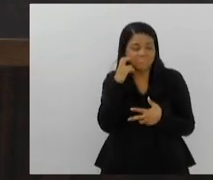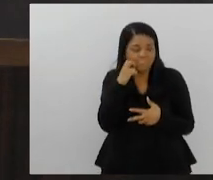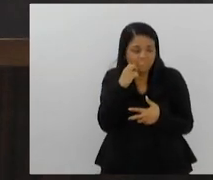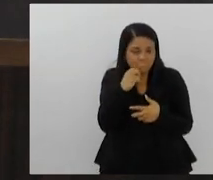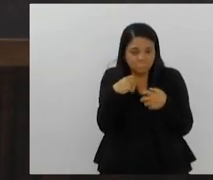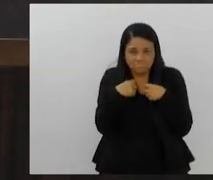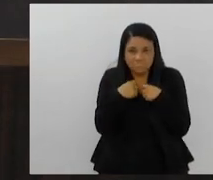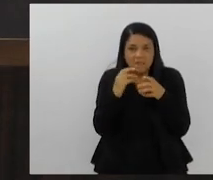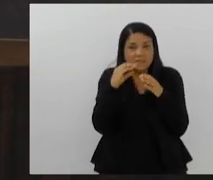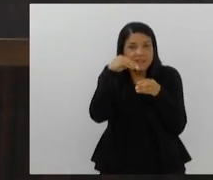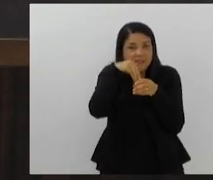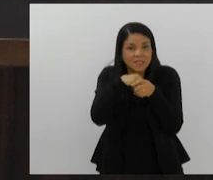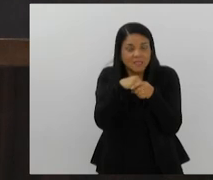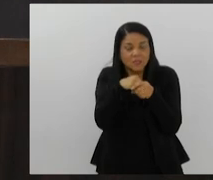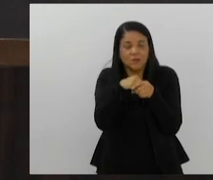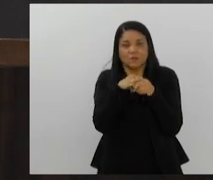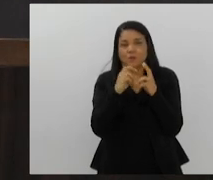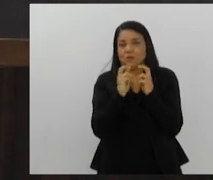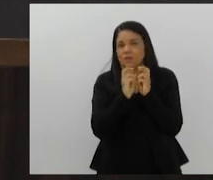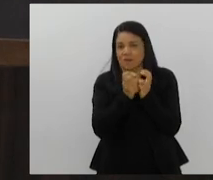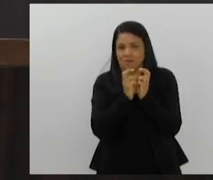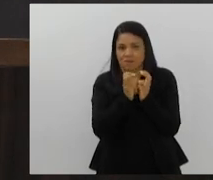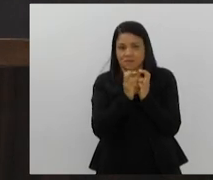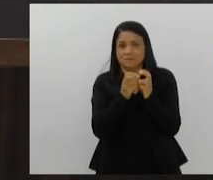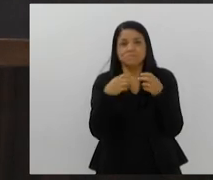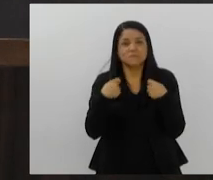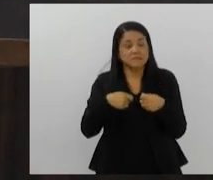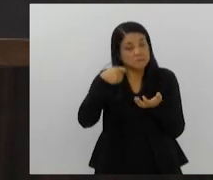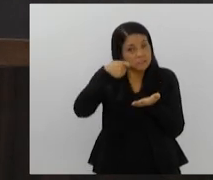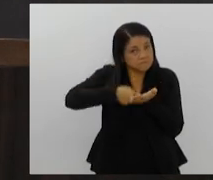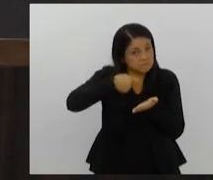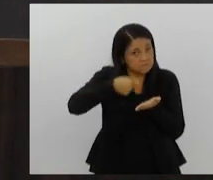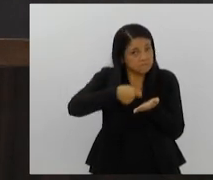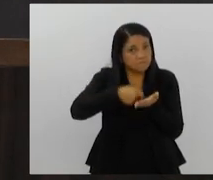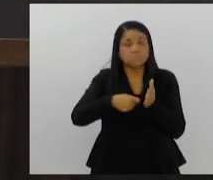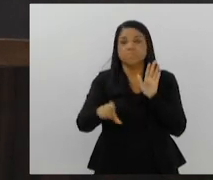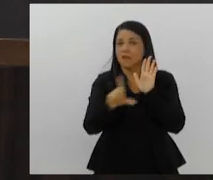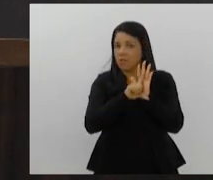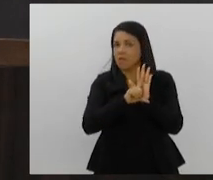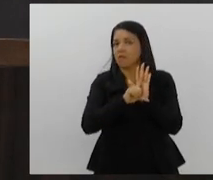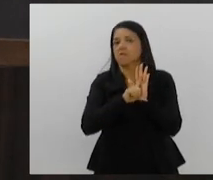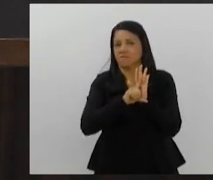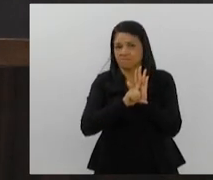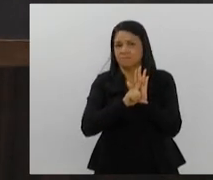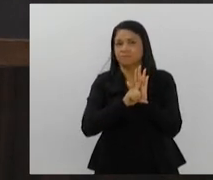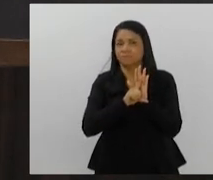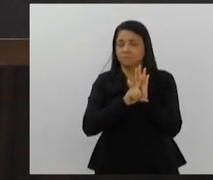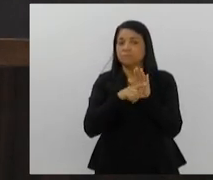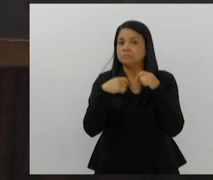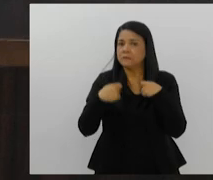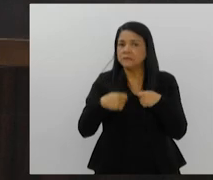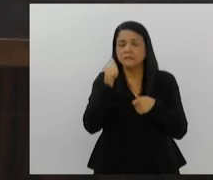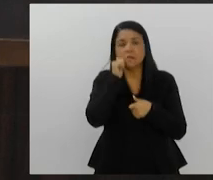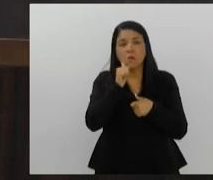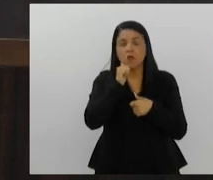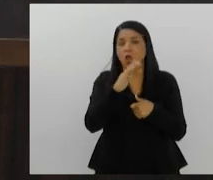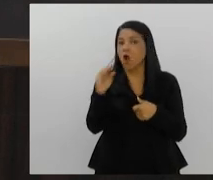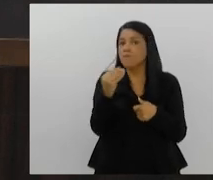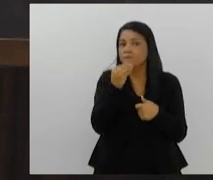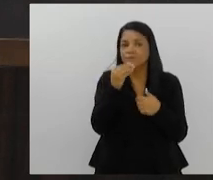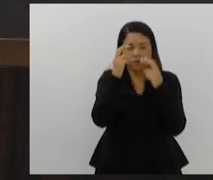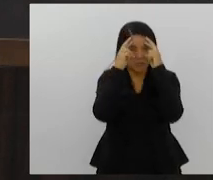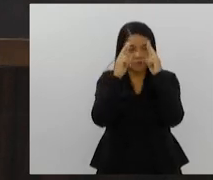gente precisa intensificar cada vez mais, colocar mais rigor, para que as mulheres sejam respeitadas no óbvio, que é no